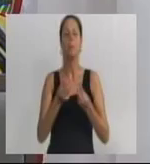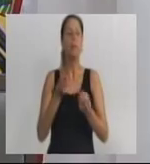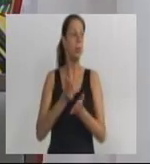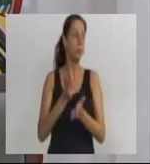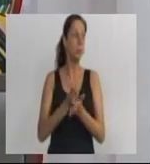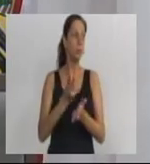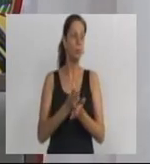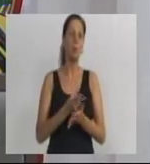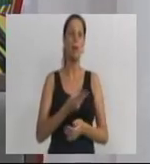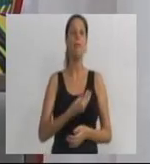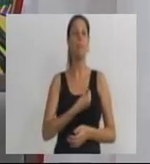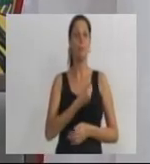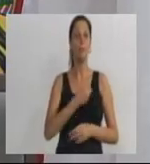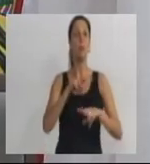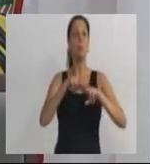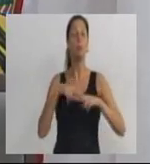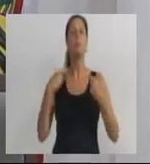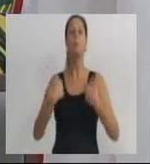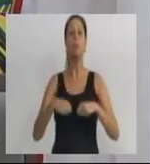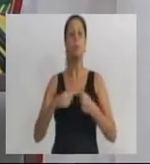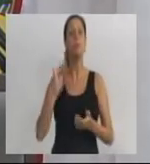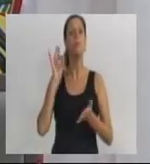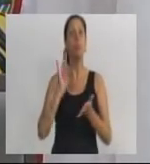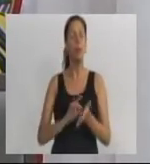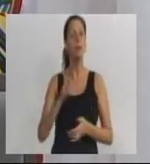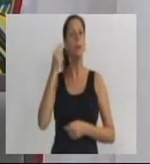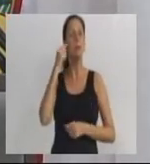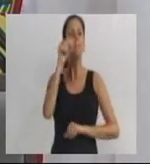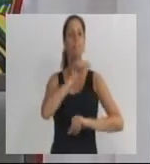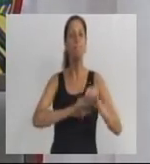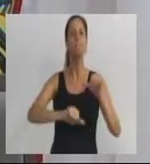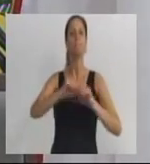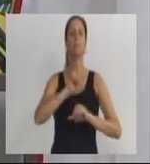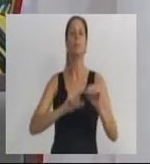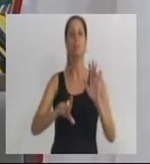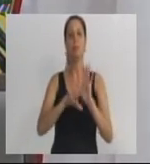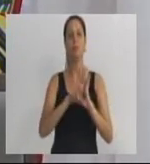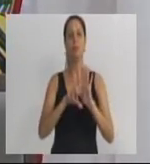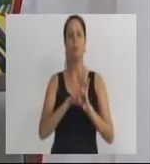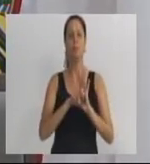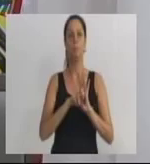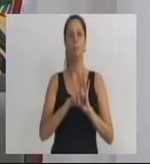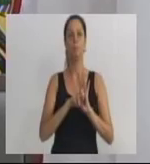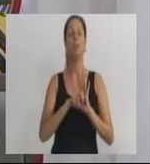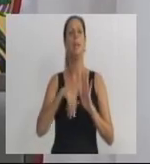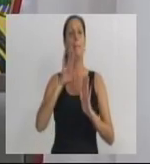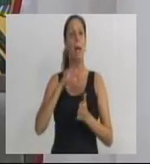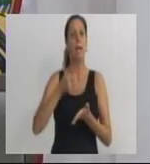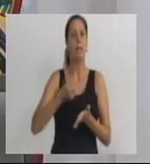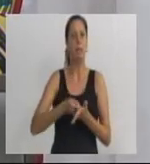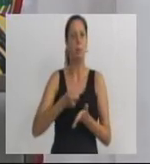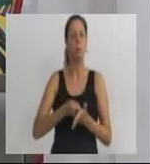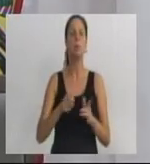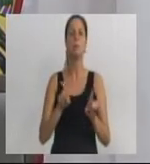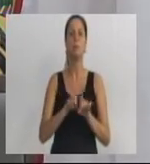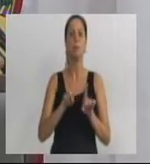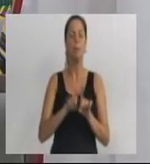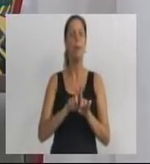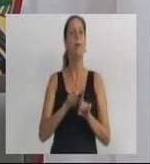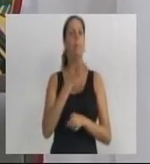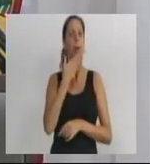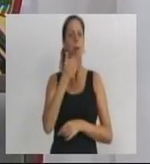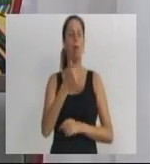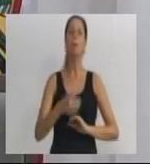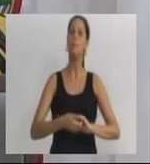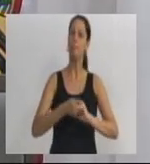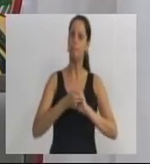vivendo com isso. Então temos que clamar e trabalhar para a alteração da legislação, que ela seja mais rigorosa e mais efetiva. E